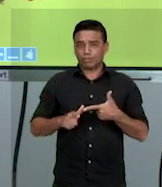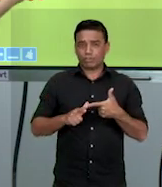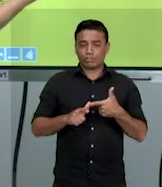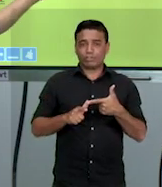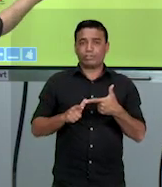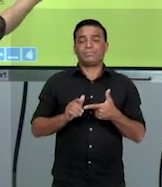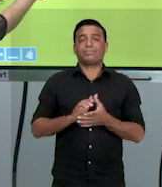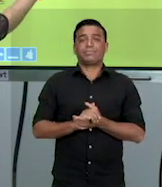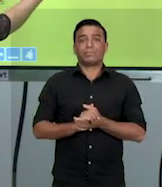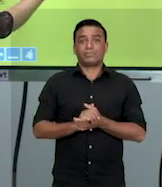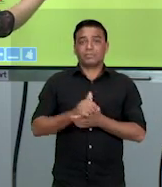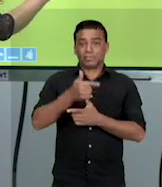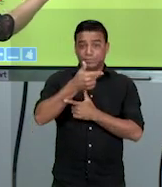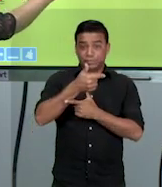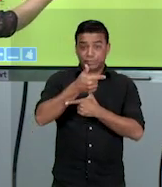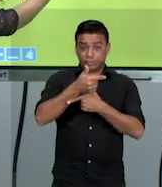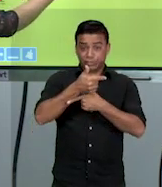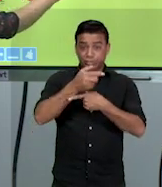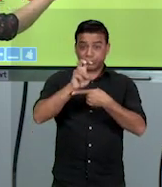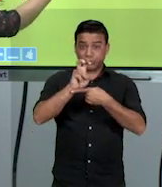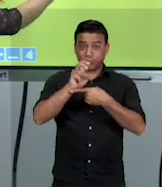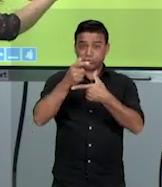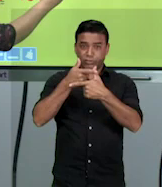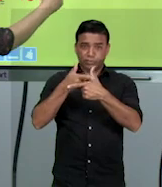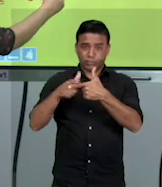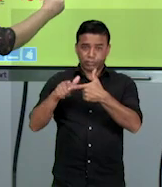por 25,